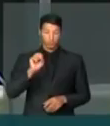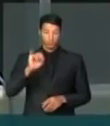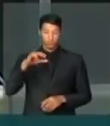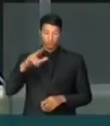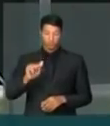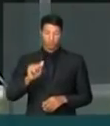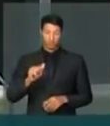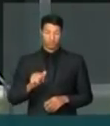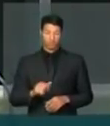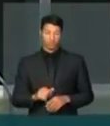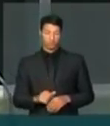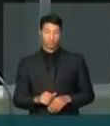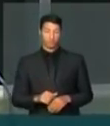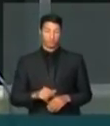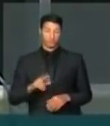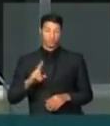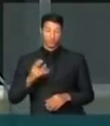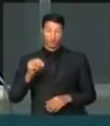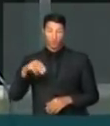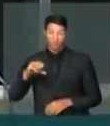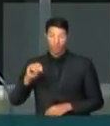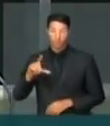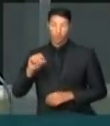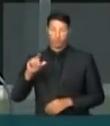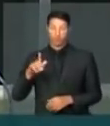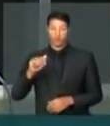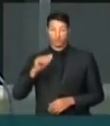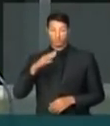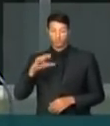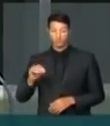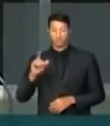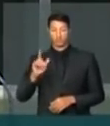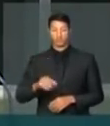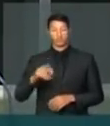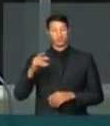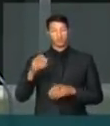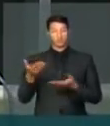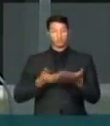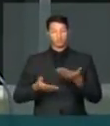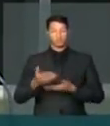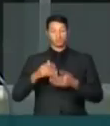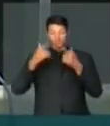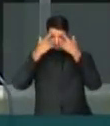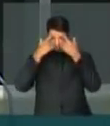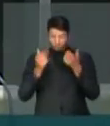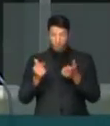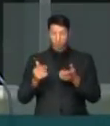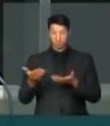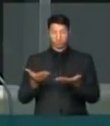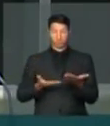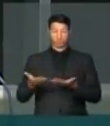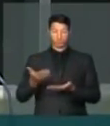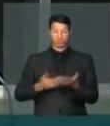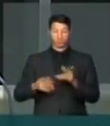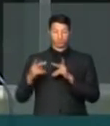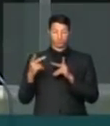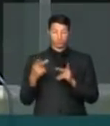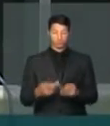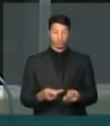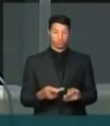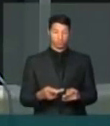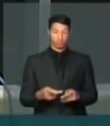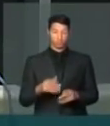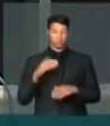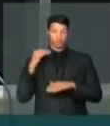índios, a homologação das terras indígenas é reparação mínima à violência dos equivocados projetos